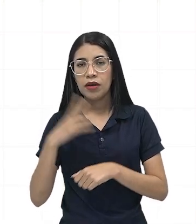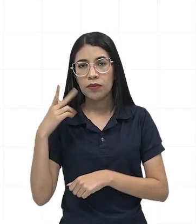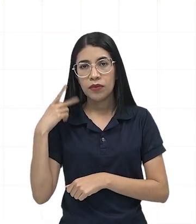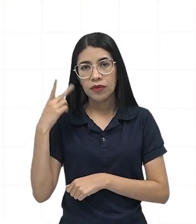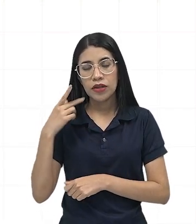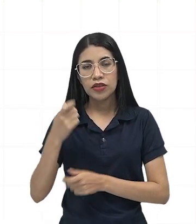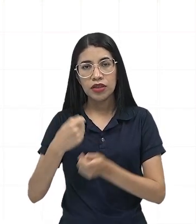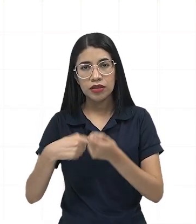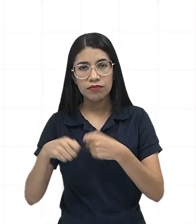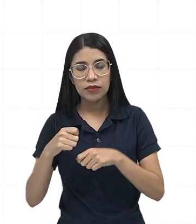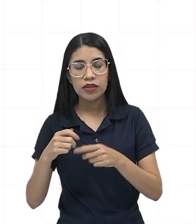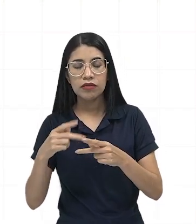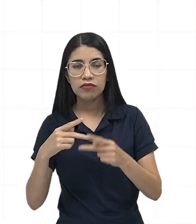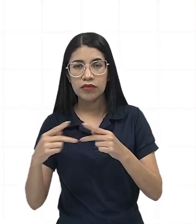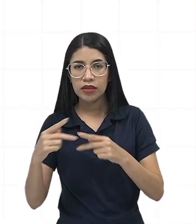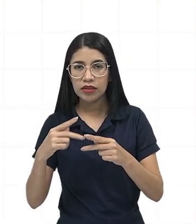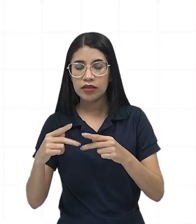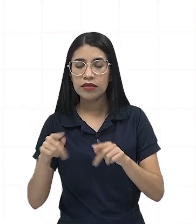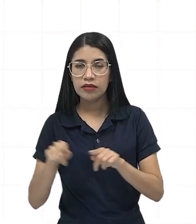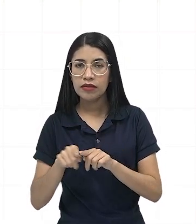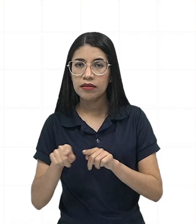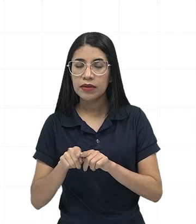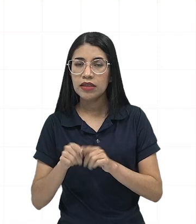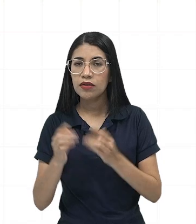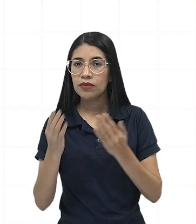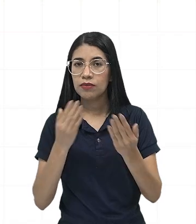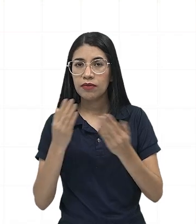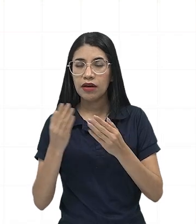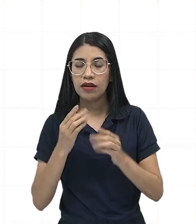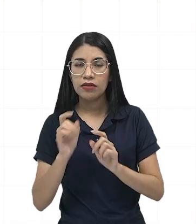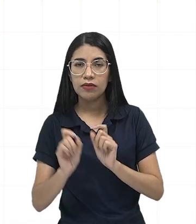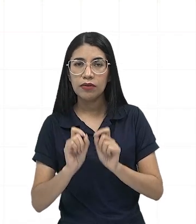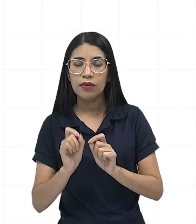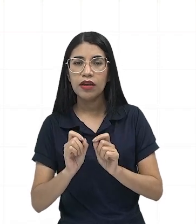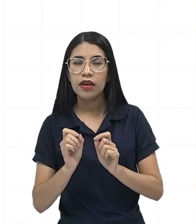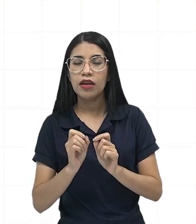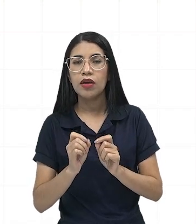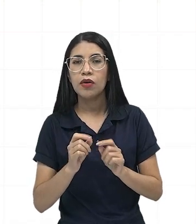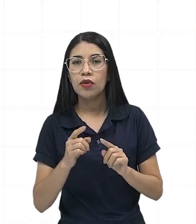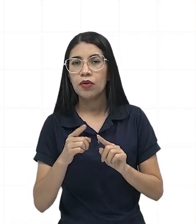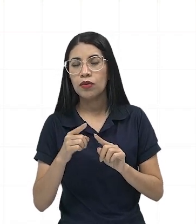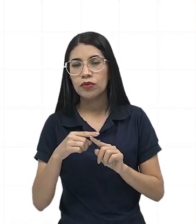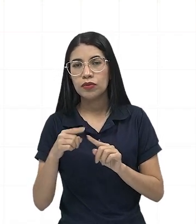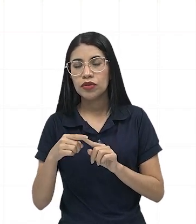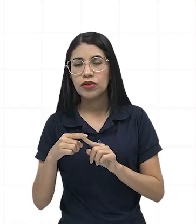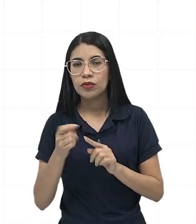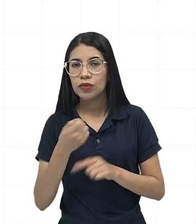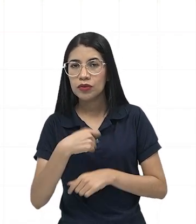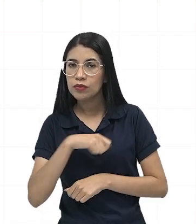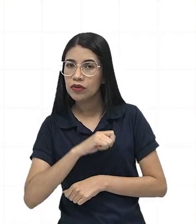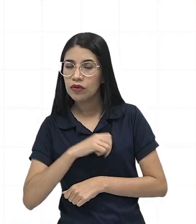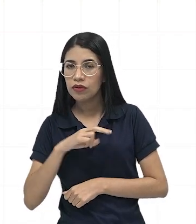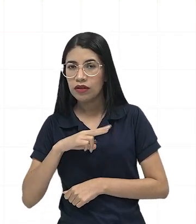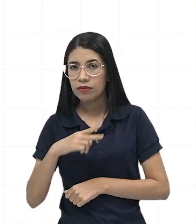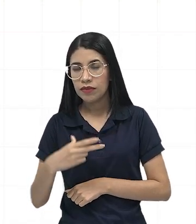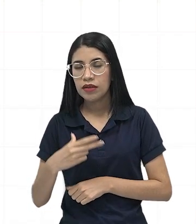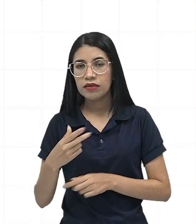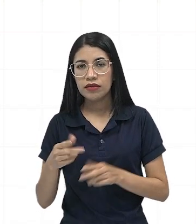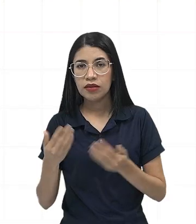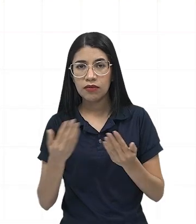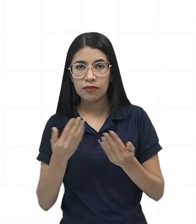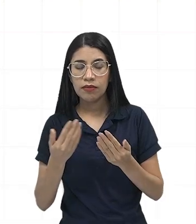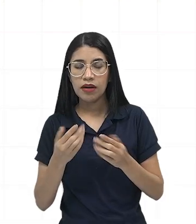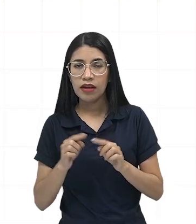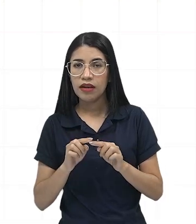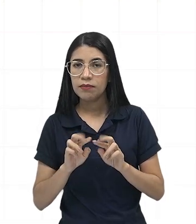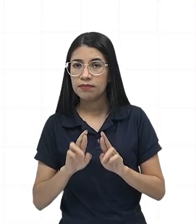e administrativa, se comparadas aí ao modelo espanhol e português. O que eu quero